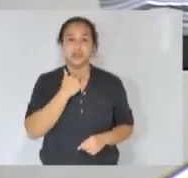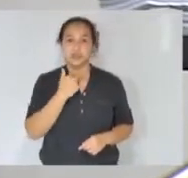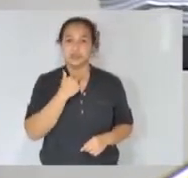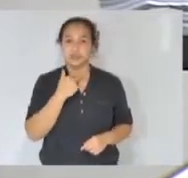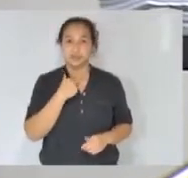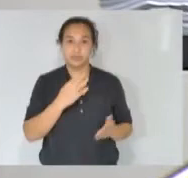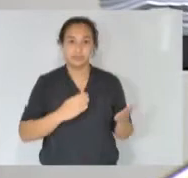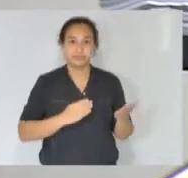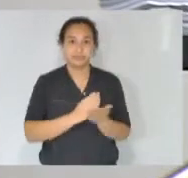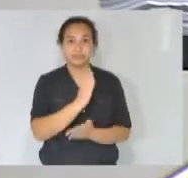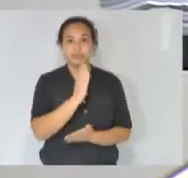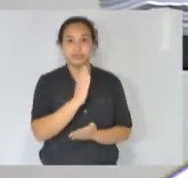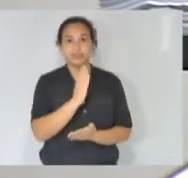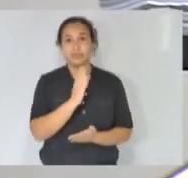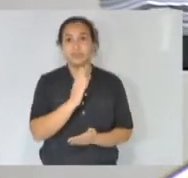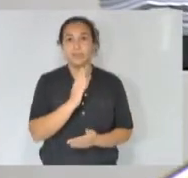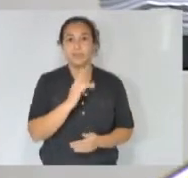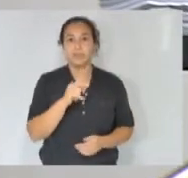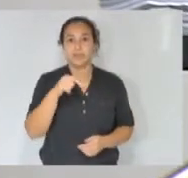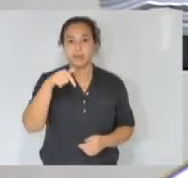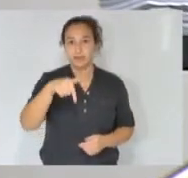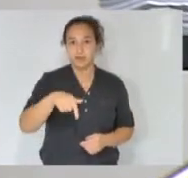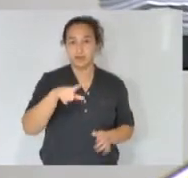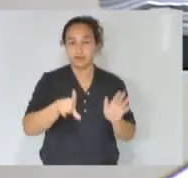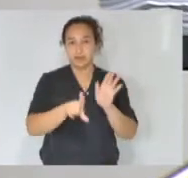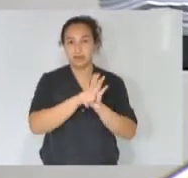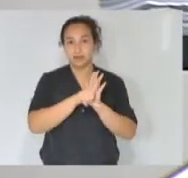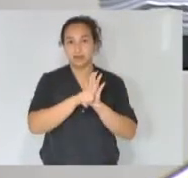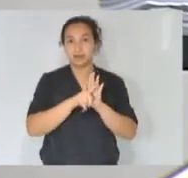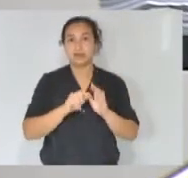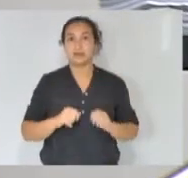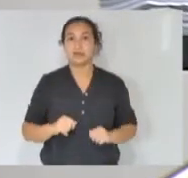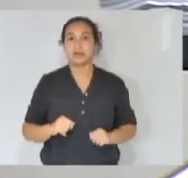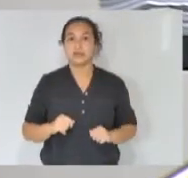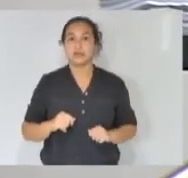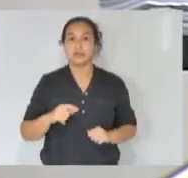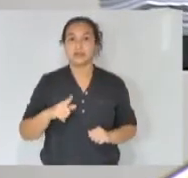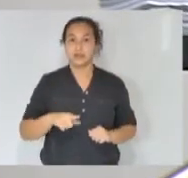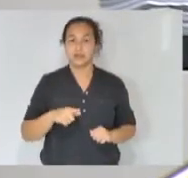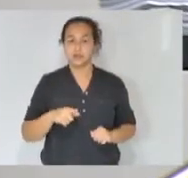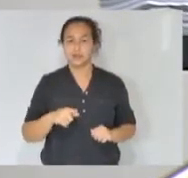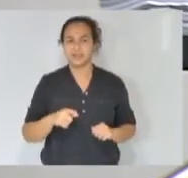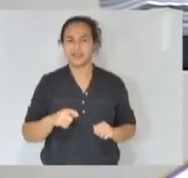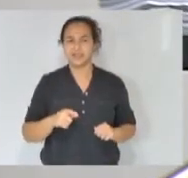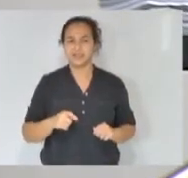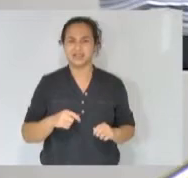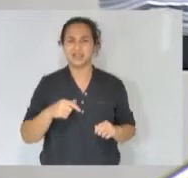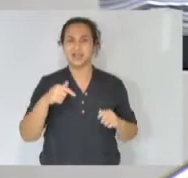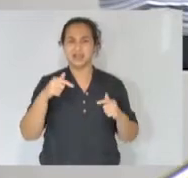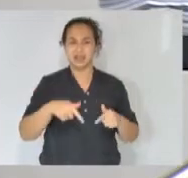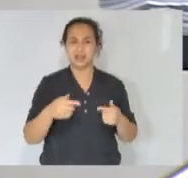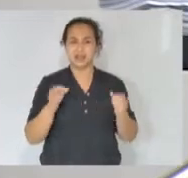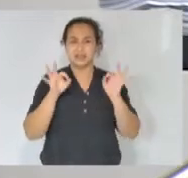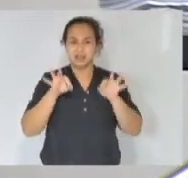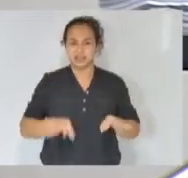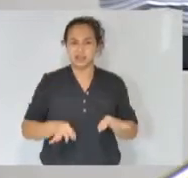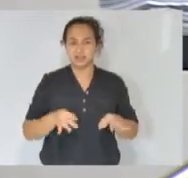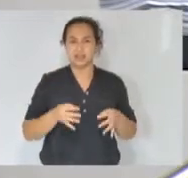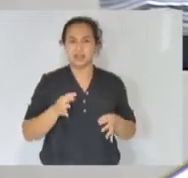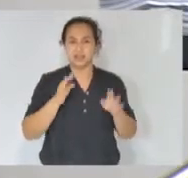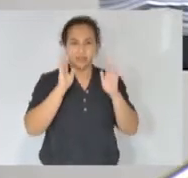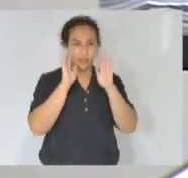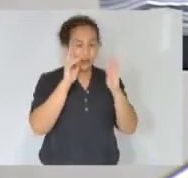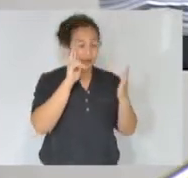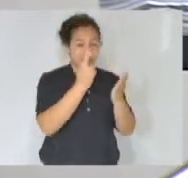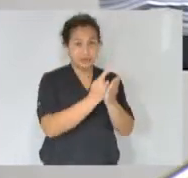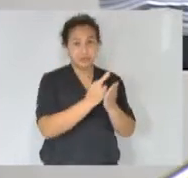aprovada por esse Parlamento não seja cumprida pelo nosso governador do estado e